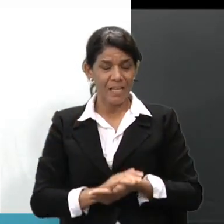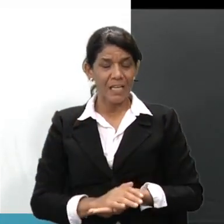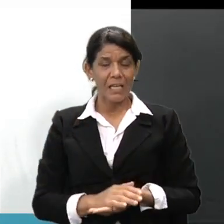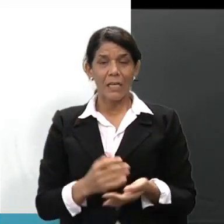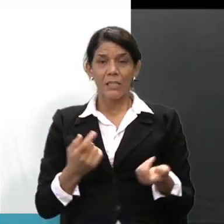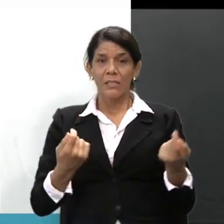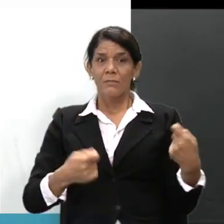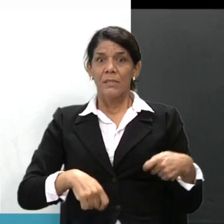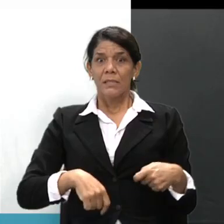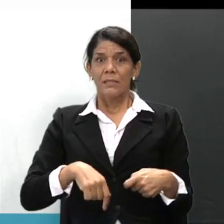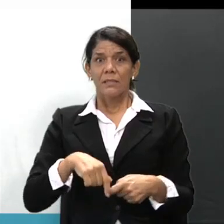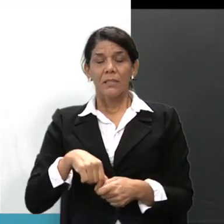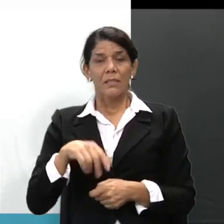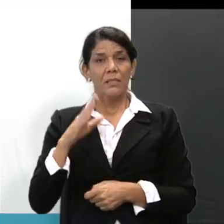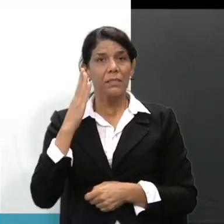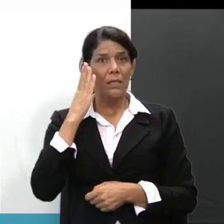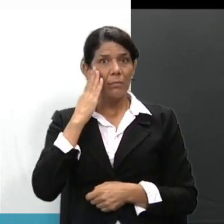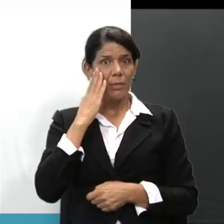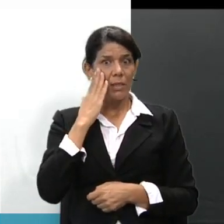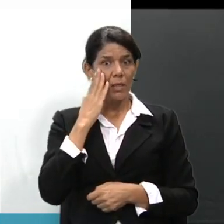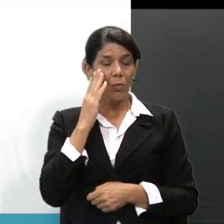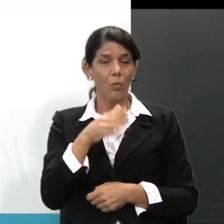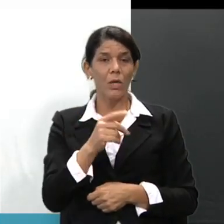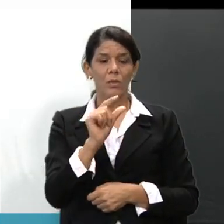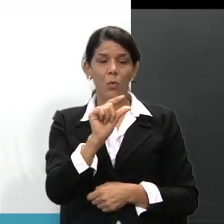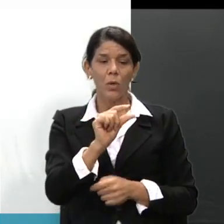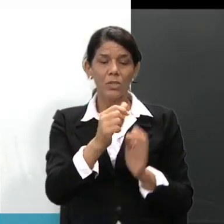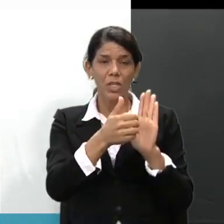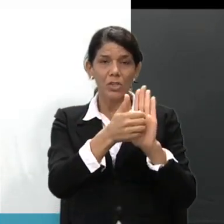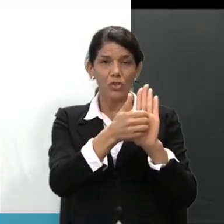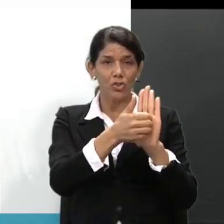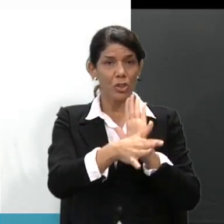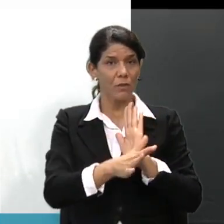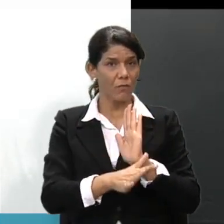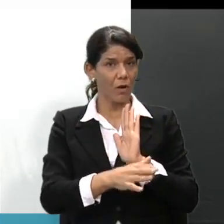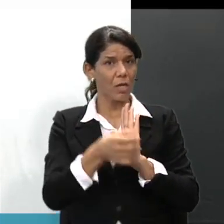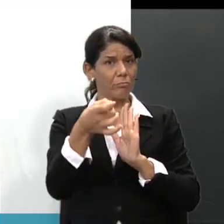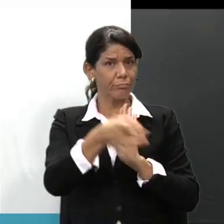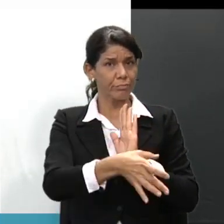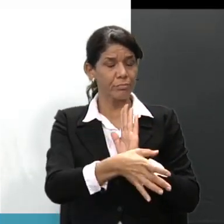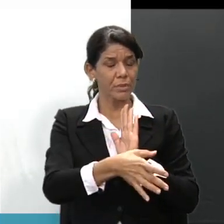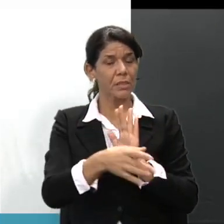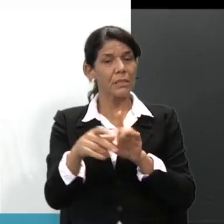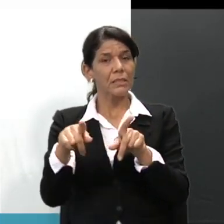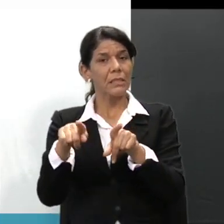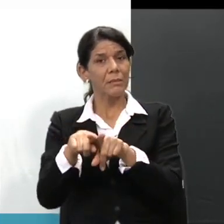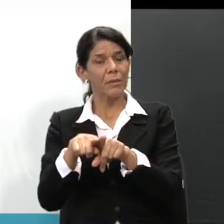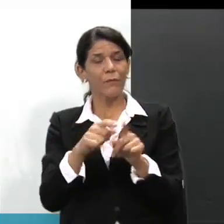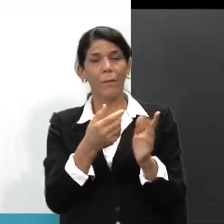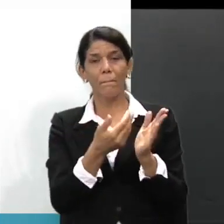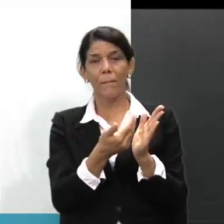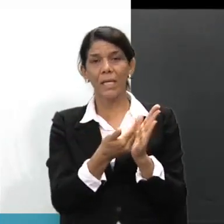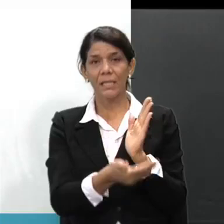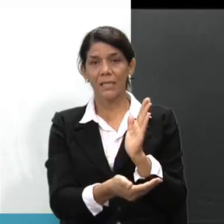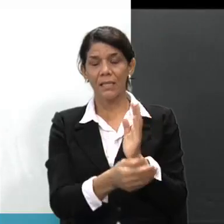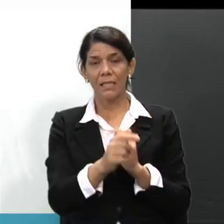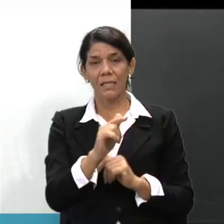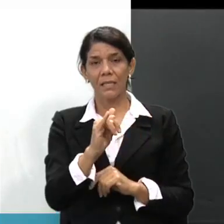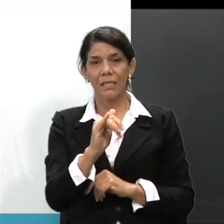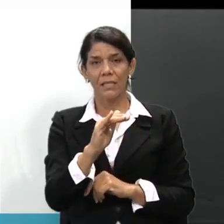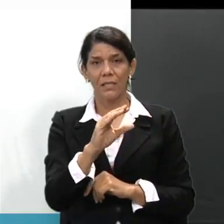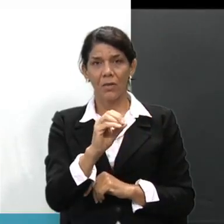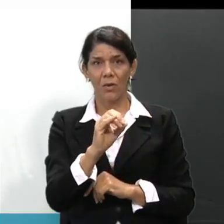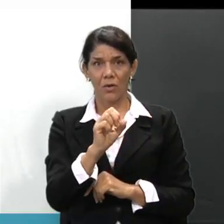precisa pensar que quando eu desprezo uma quantidade de soro glicosado, eu também vou perder